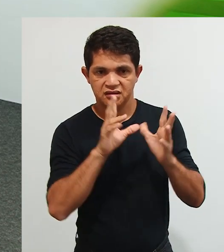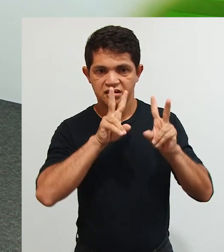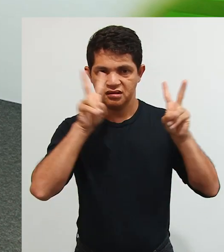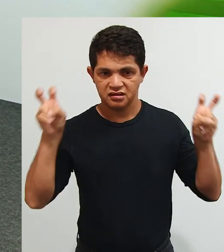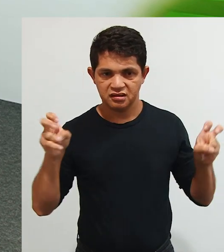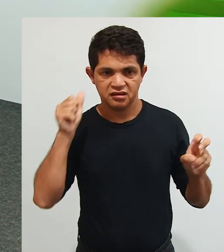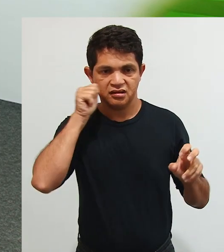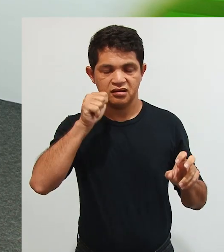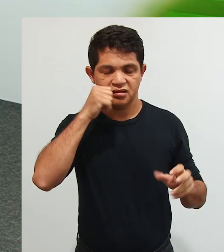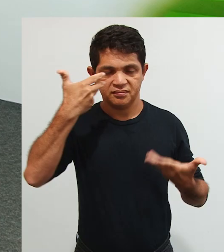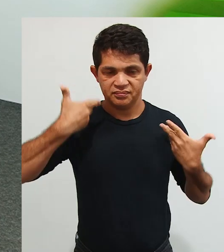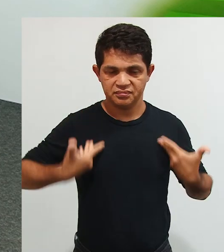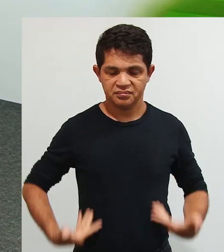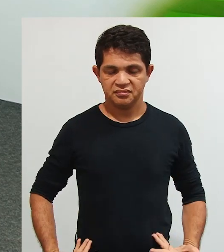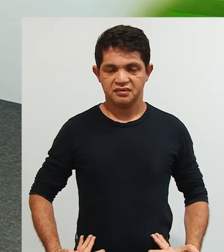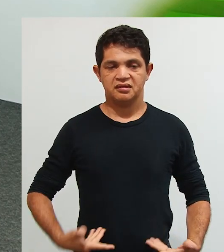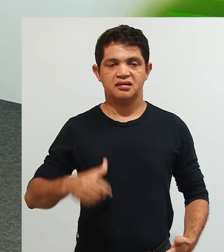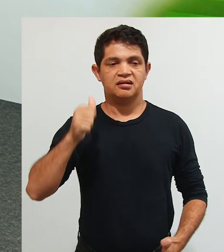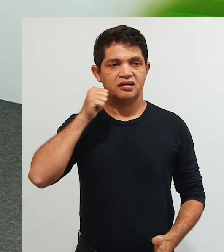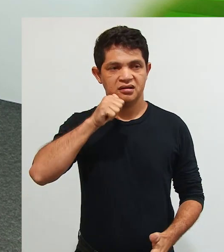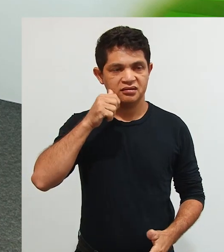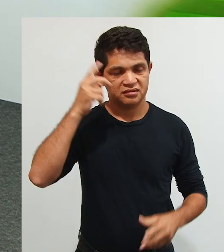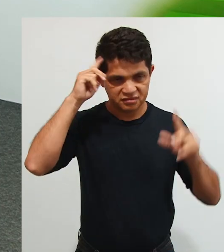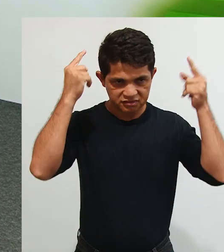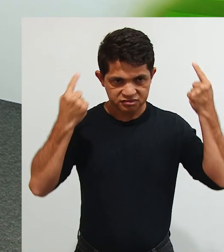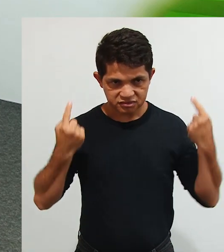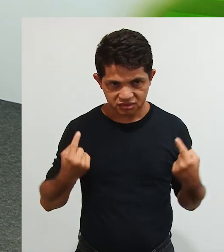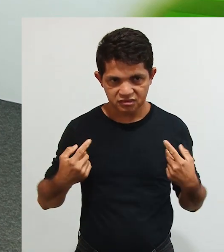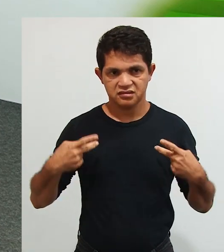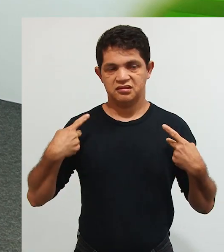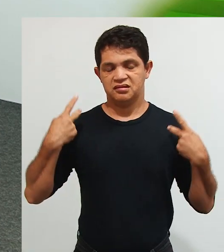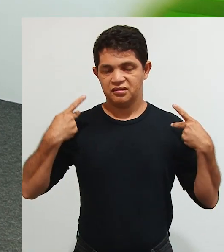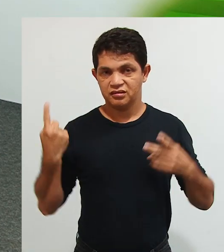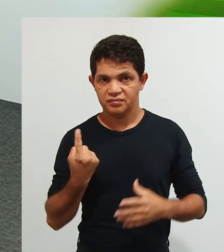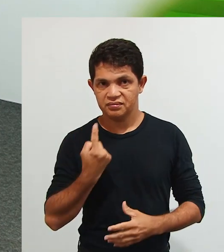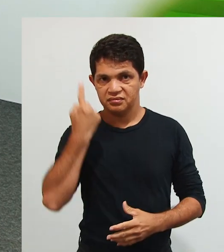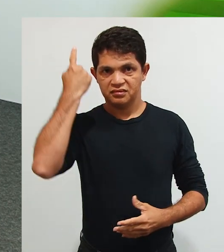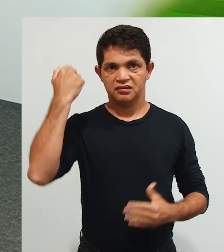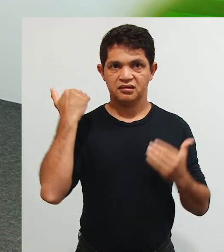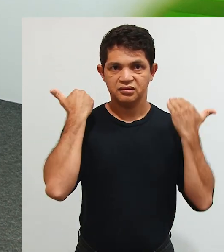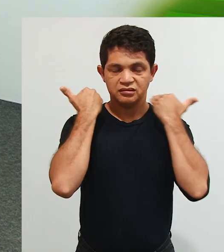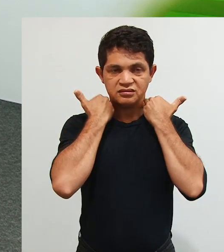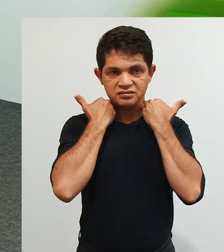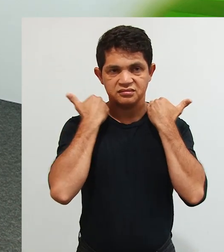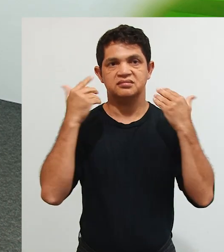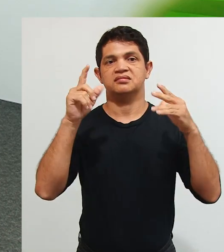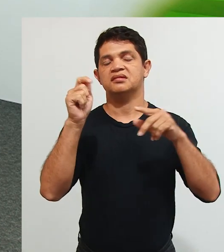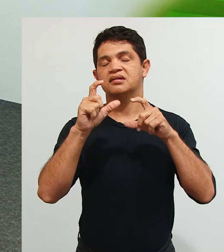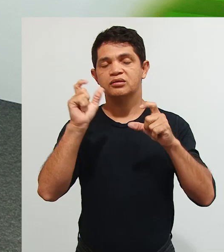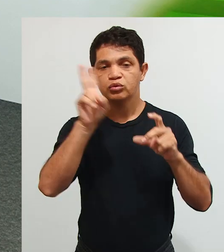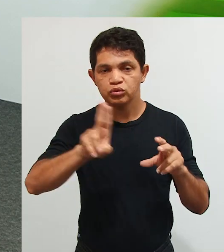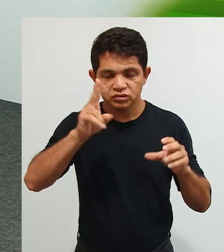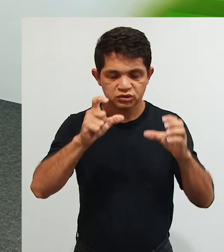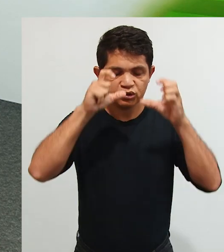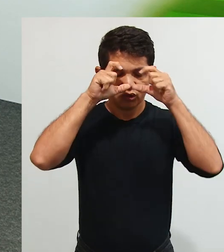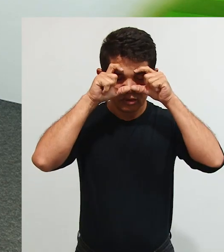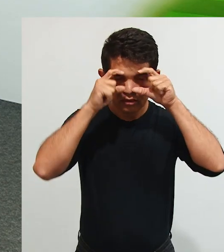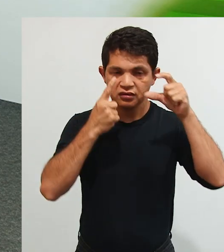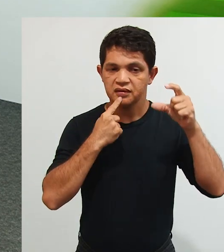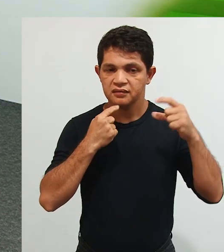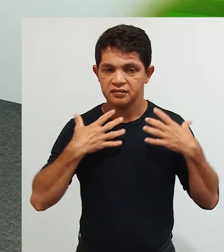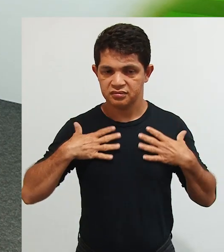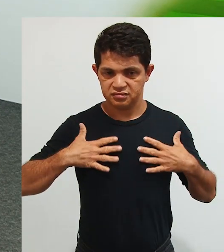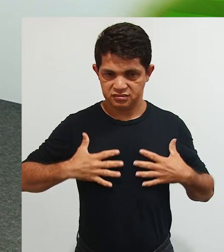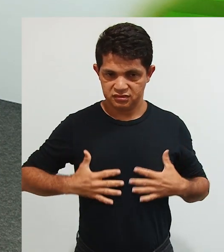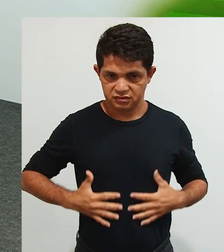sou mulher, tenho cabelos encaracolados na altura dos ombros, uso óculos, estou usando uma